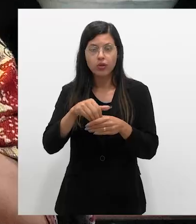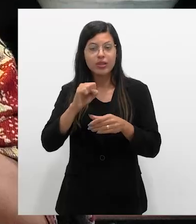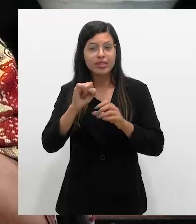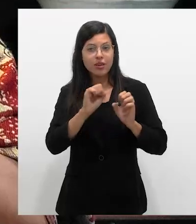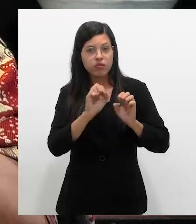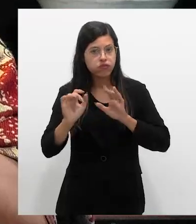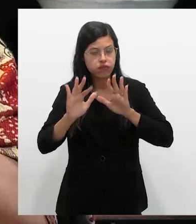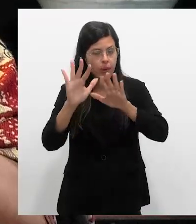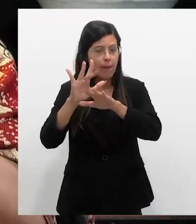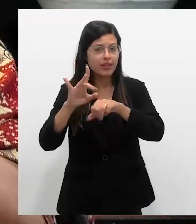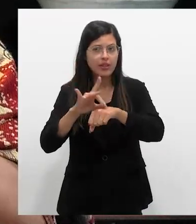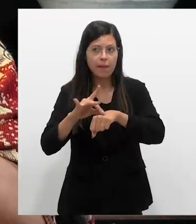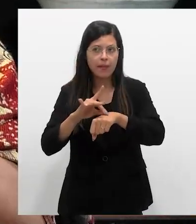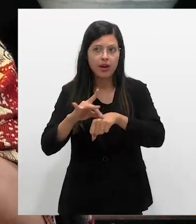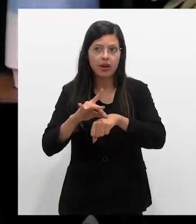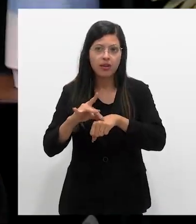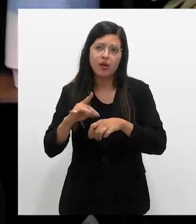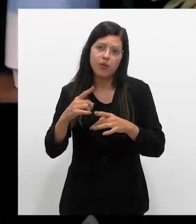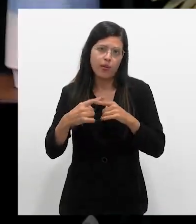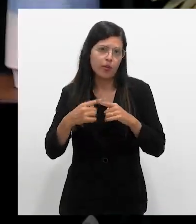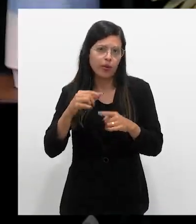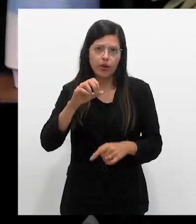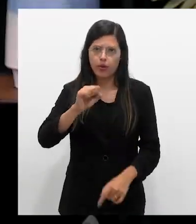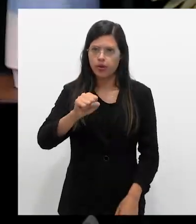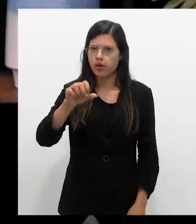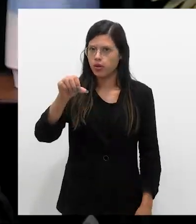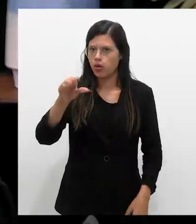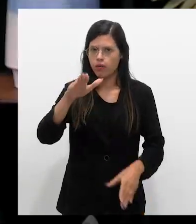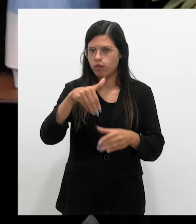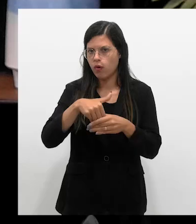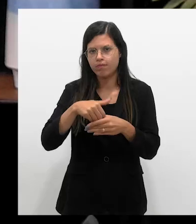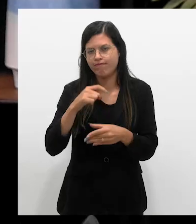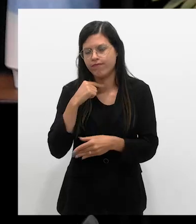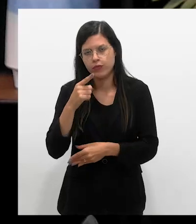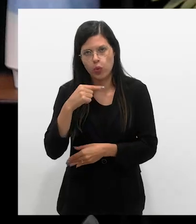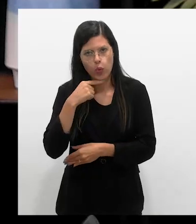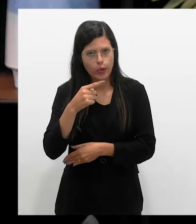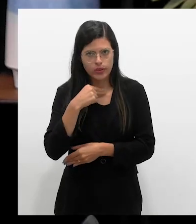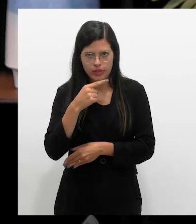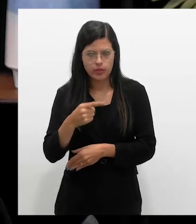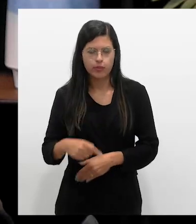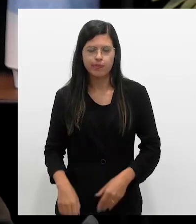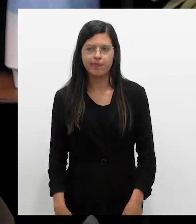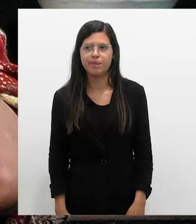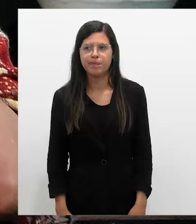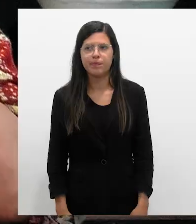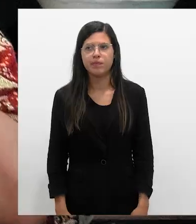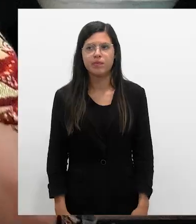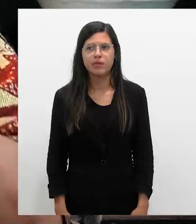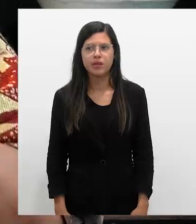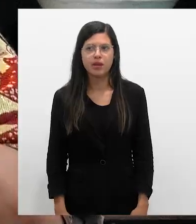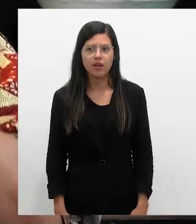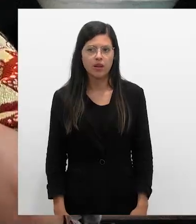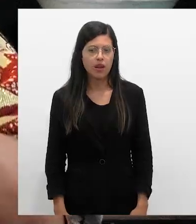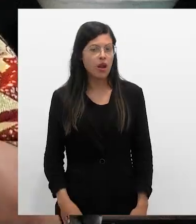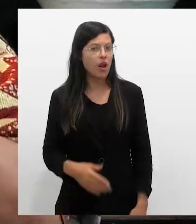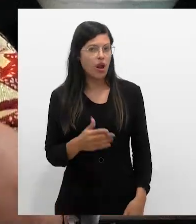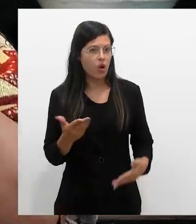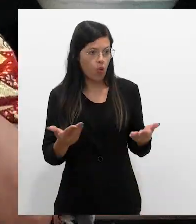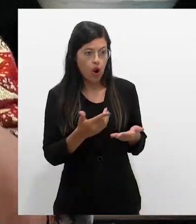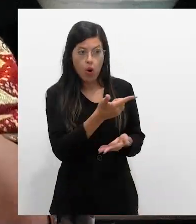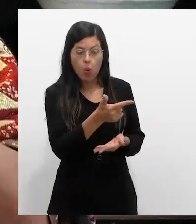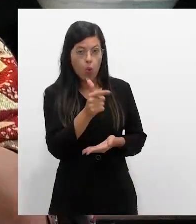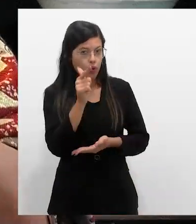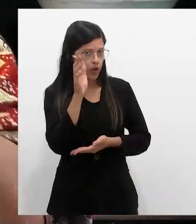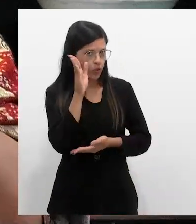para ser eleito. Se sai a fumaça preta, é que os 89 votos não foram alcançados por nenhum dos cardeais, né? E aí